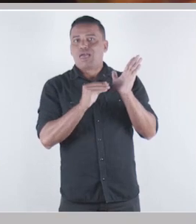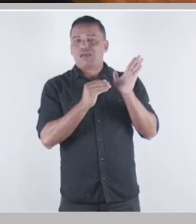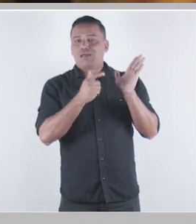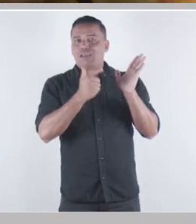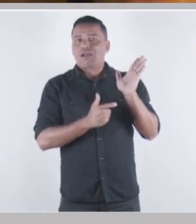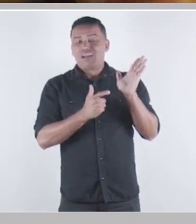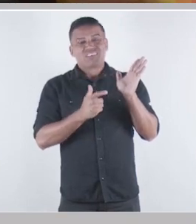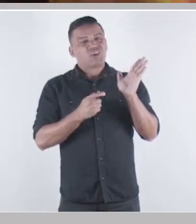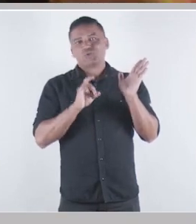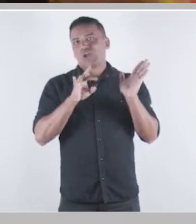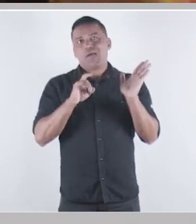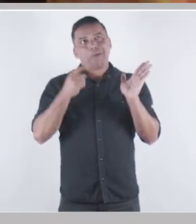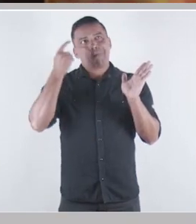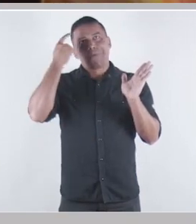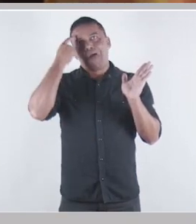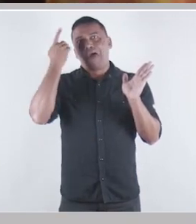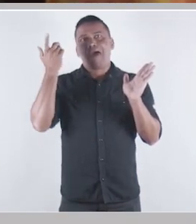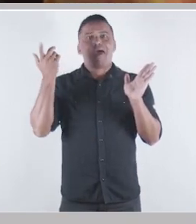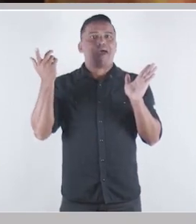ficar